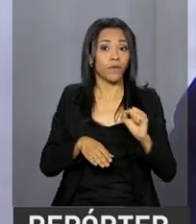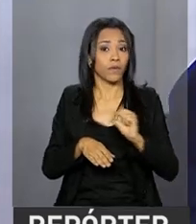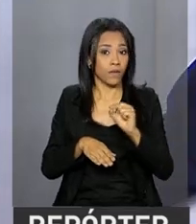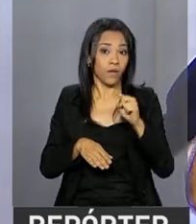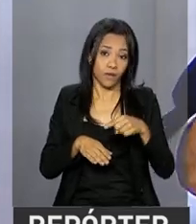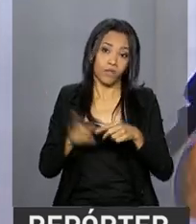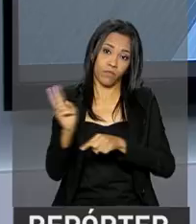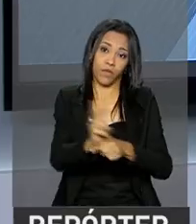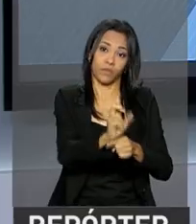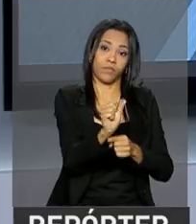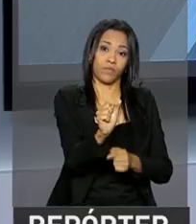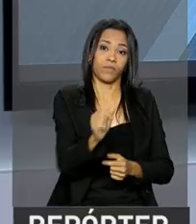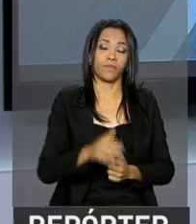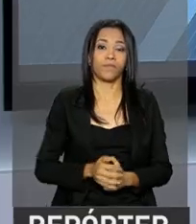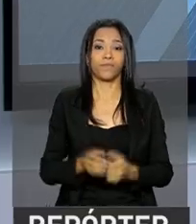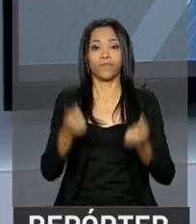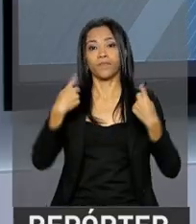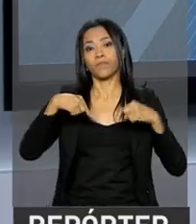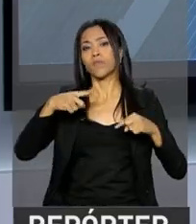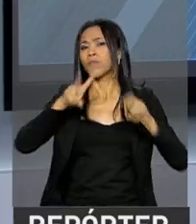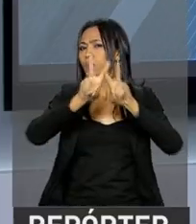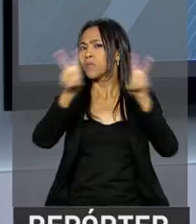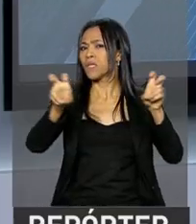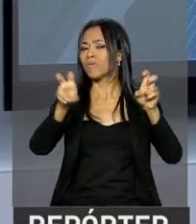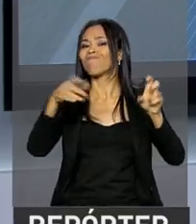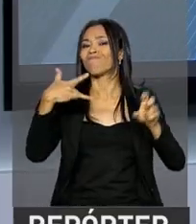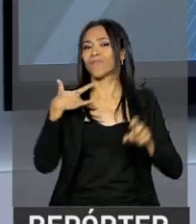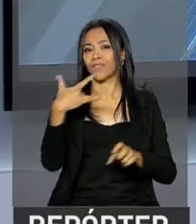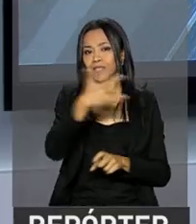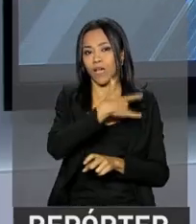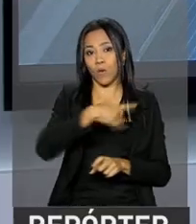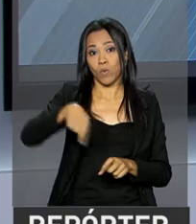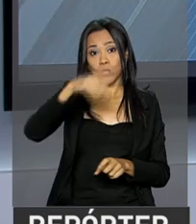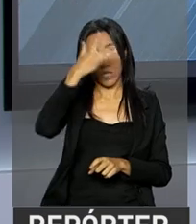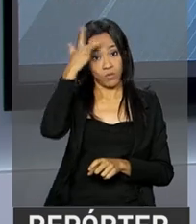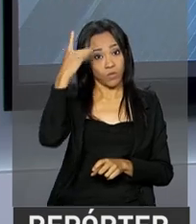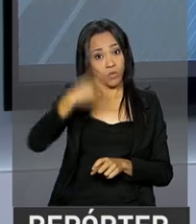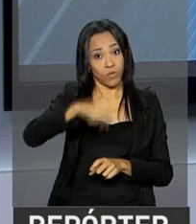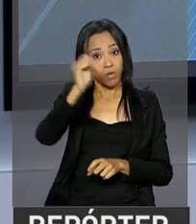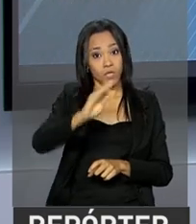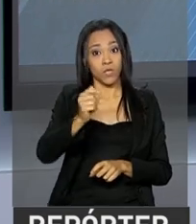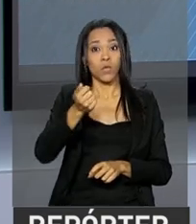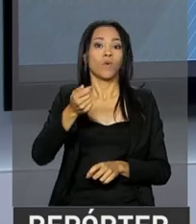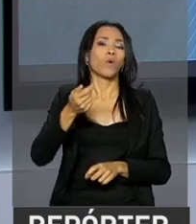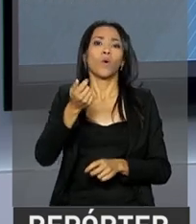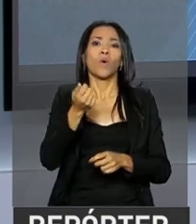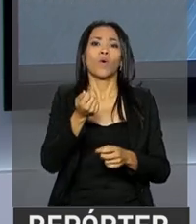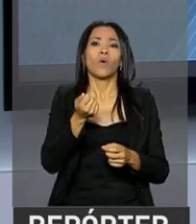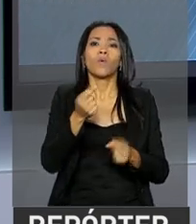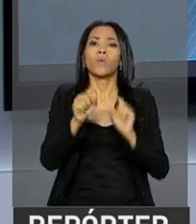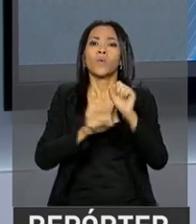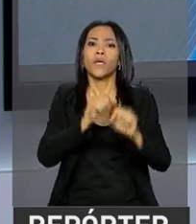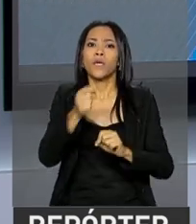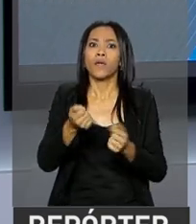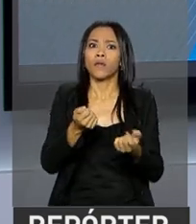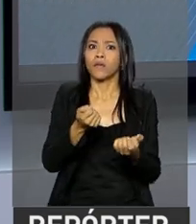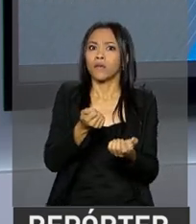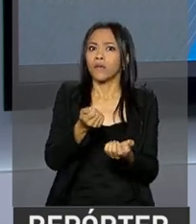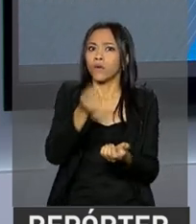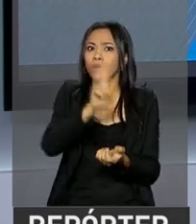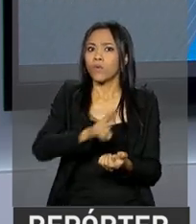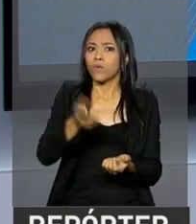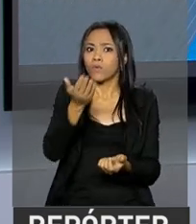esses empréstimos. E o assunto agora é saúde. O brasileiro consome em média mais que o dobro de sódio da